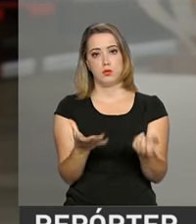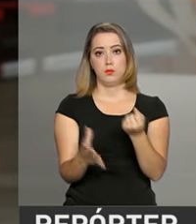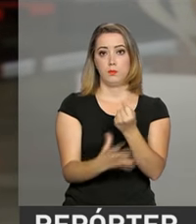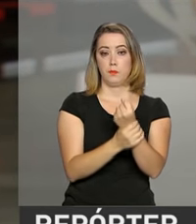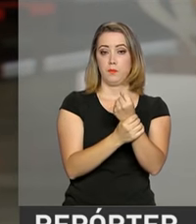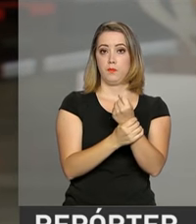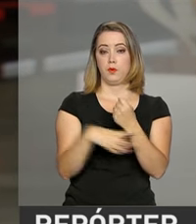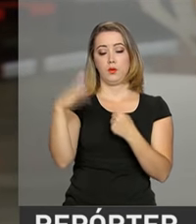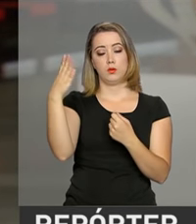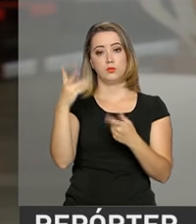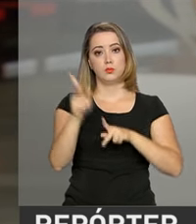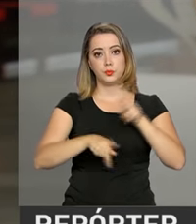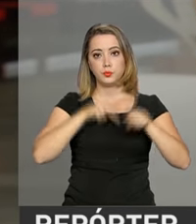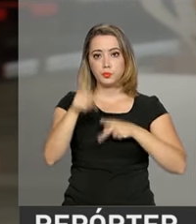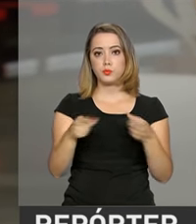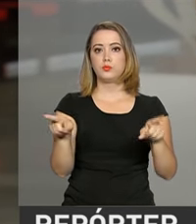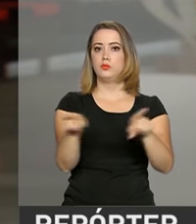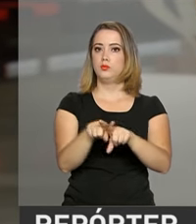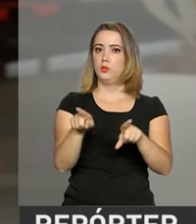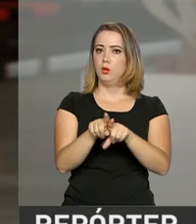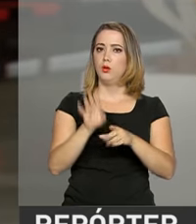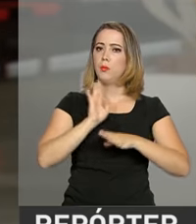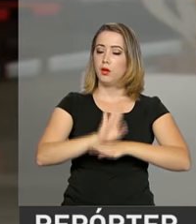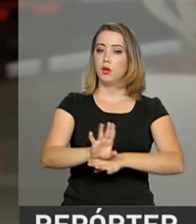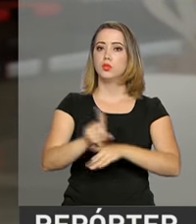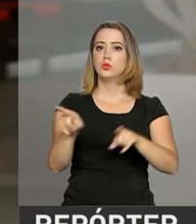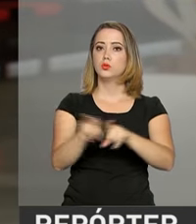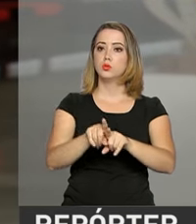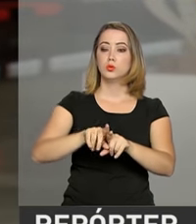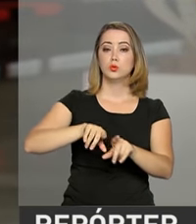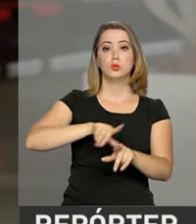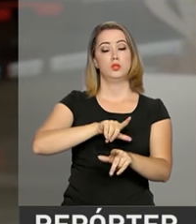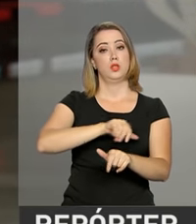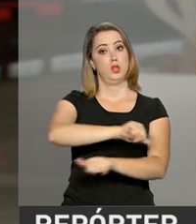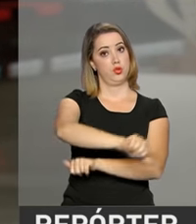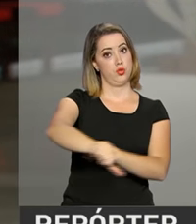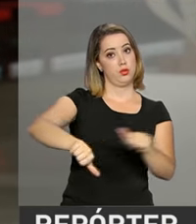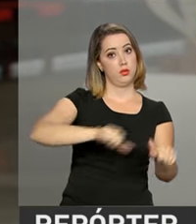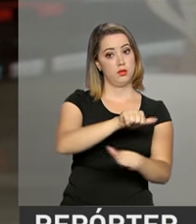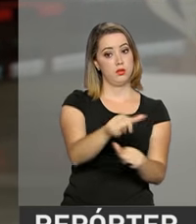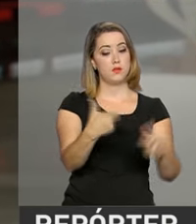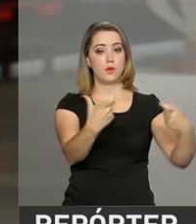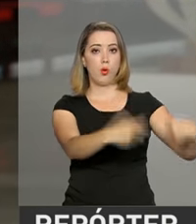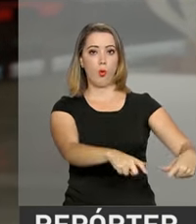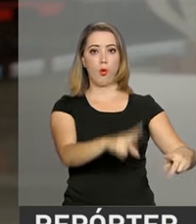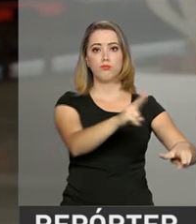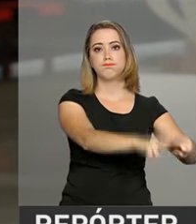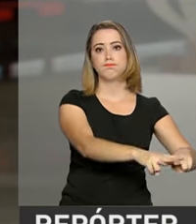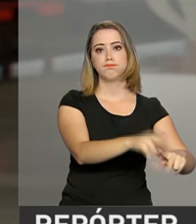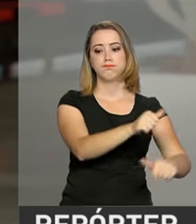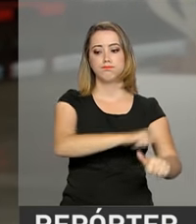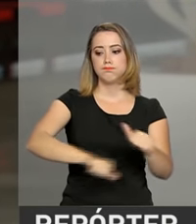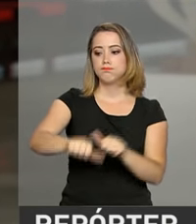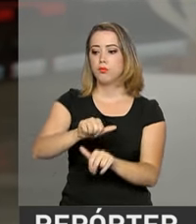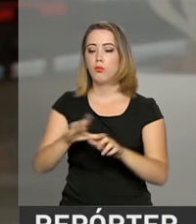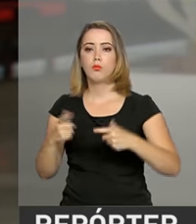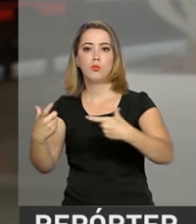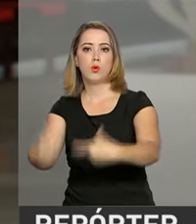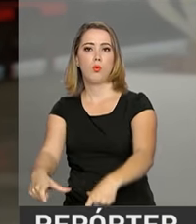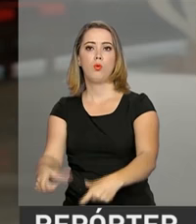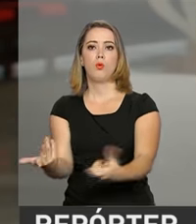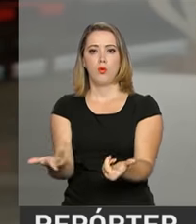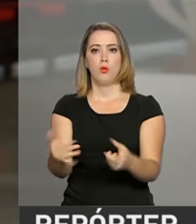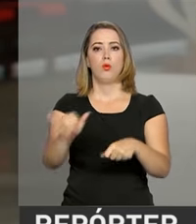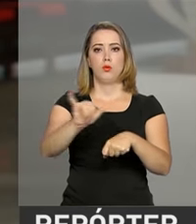você acabou de dizer e também a possibilidade de transferência de presidiários do presídio Anísio job em